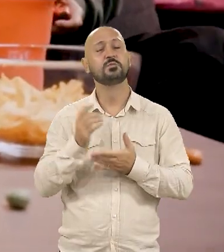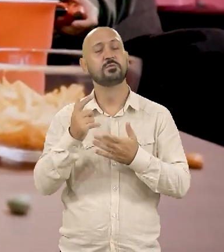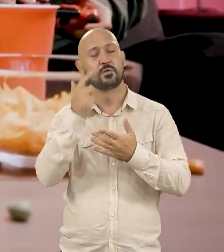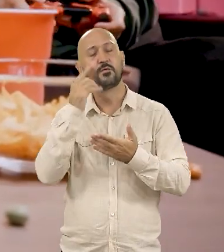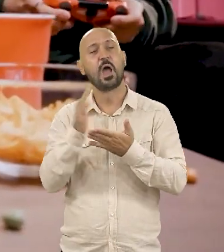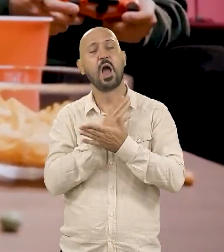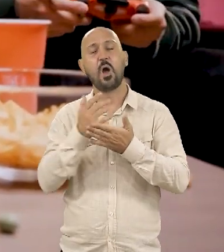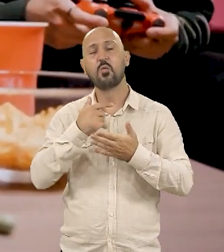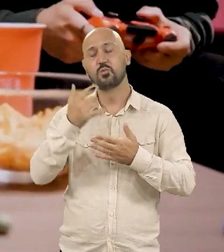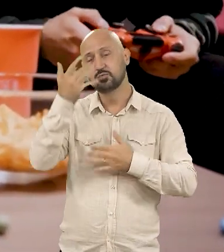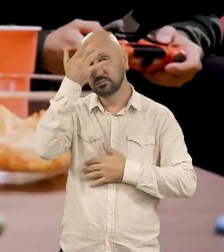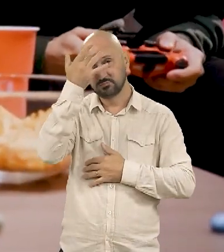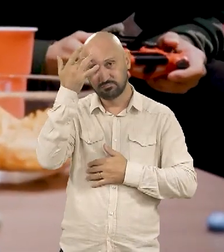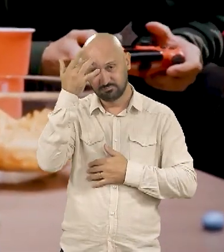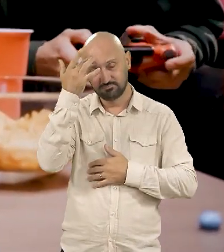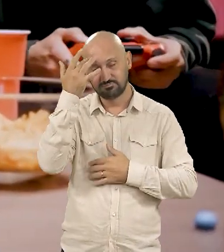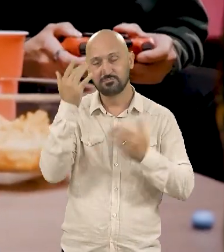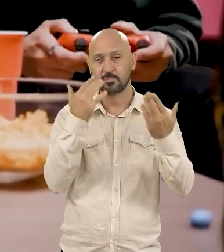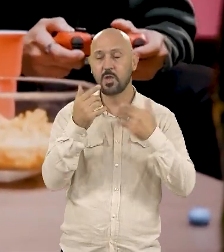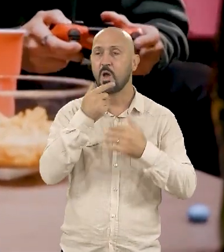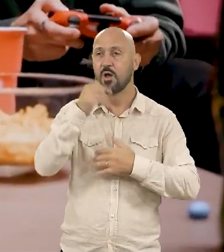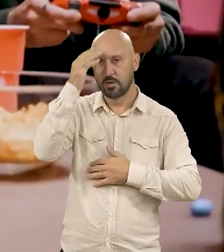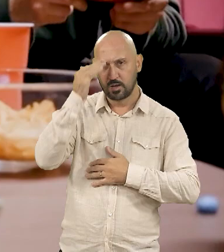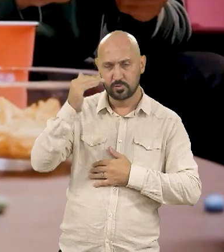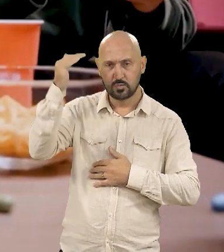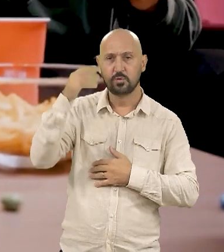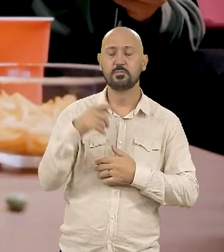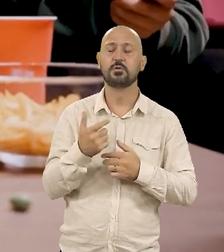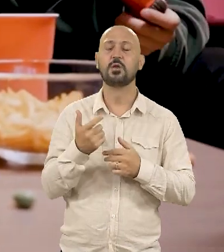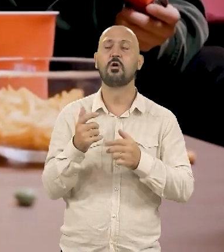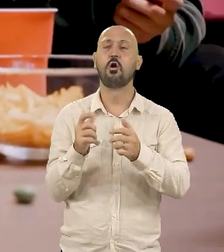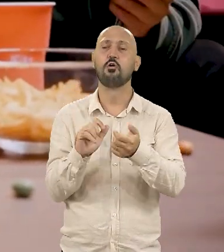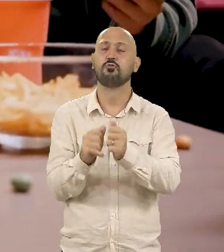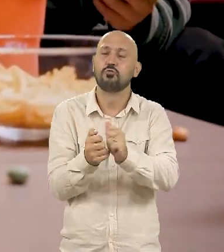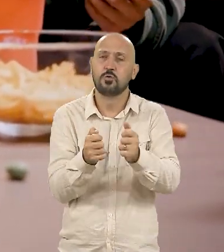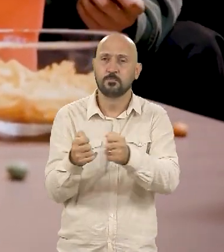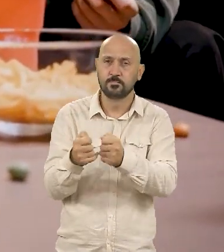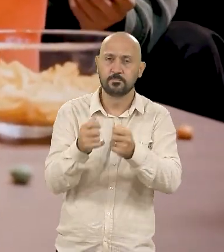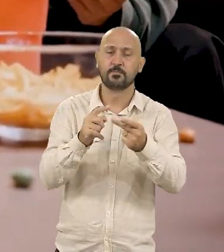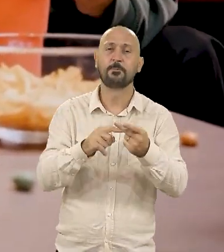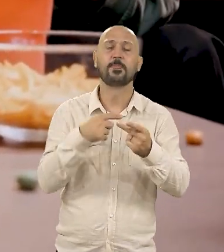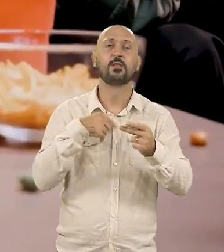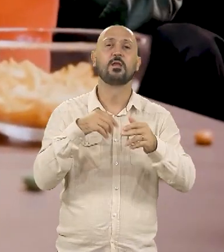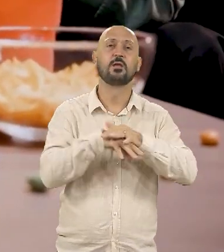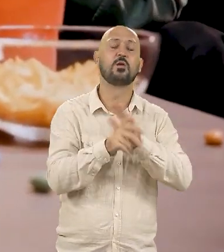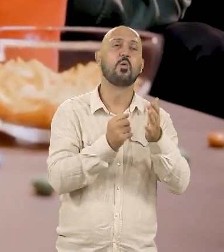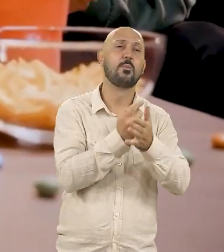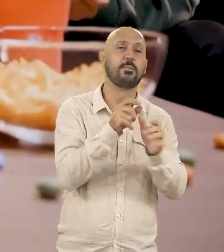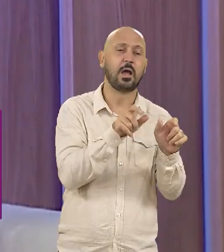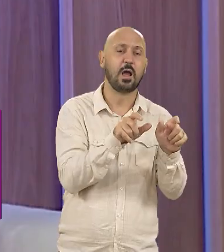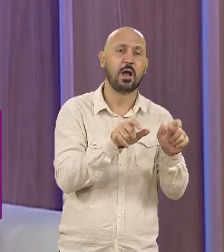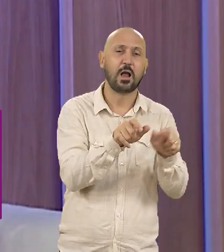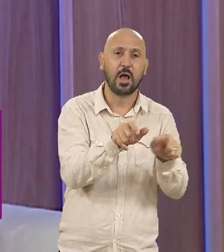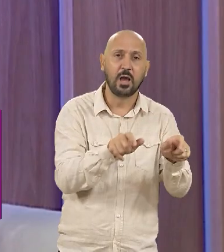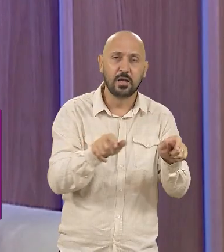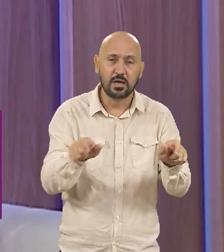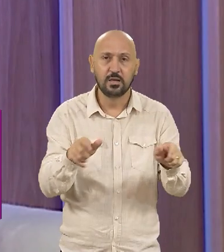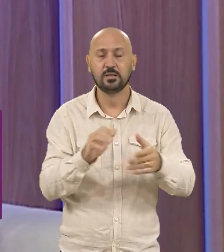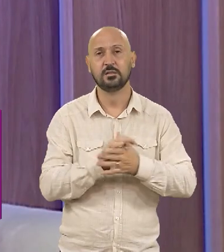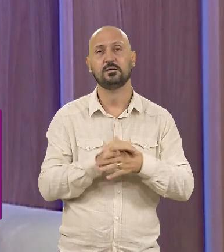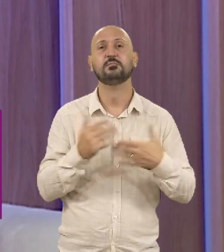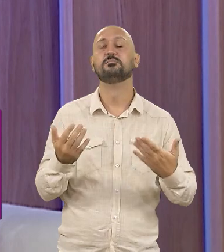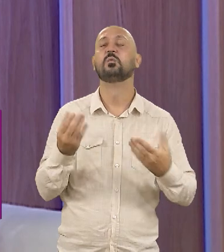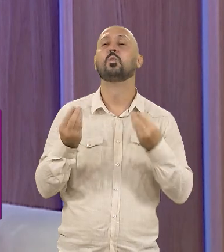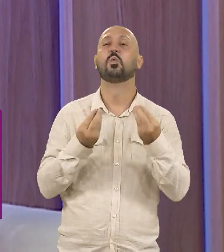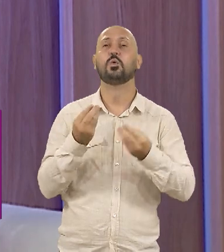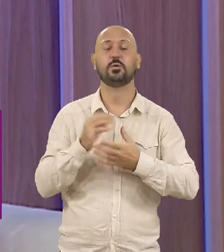largam videogame, homens adultos que fazem coleção de carrinho. Isso aí, a gente volta na questão